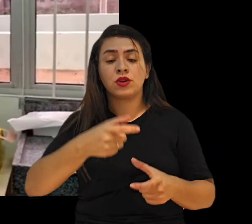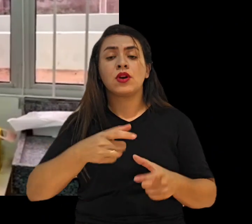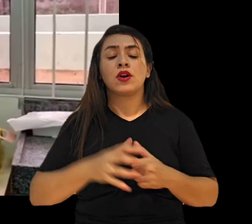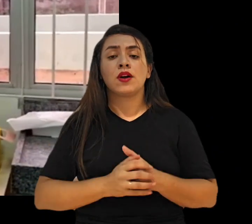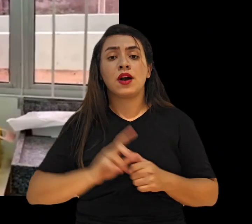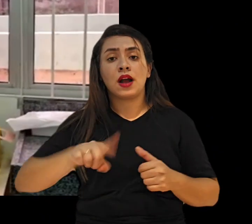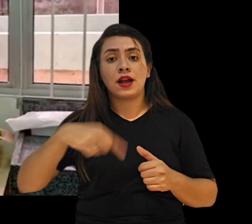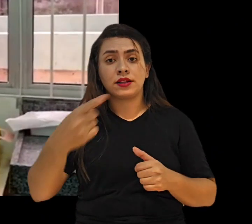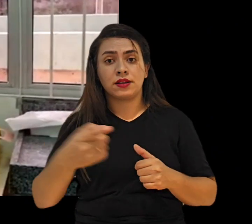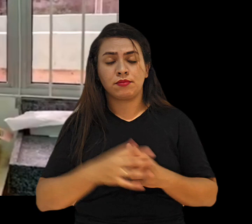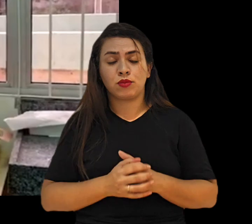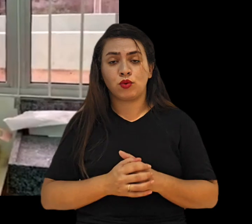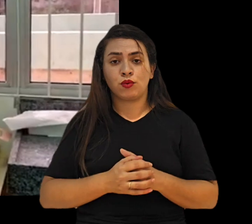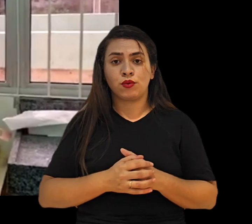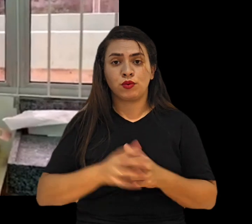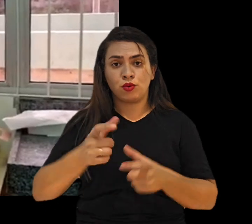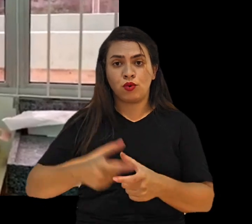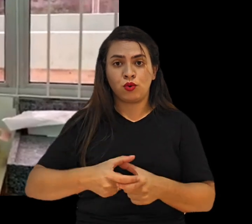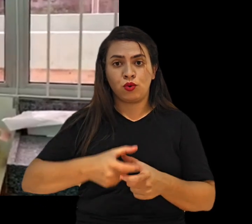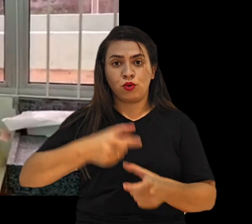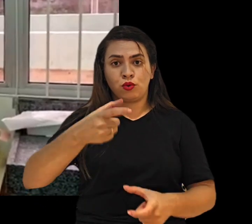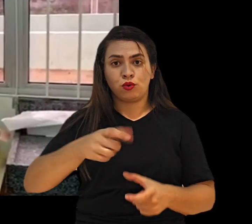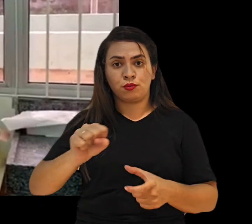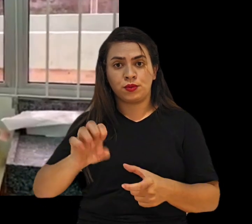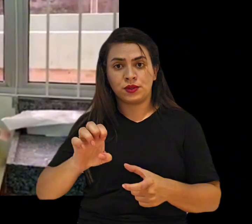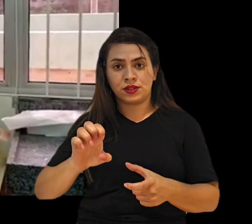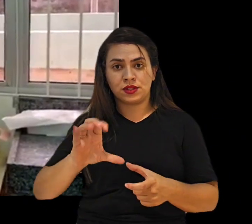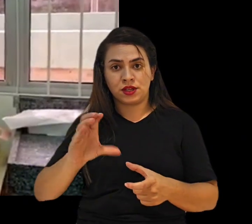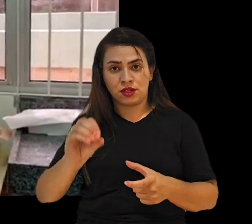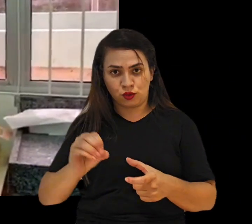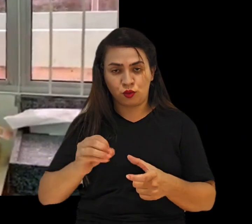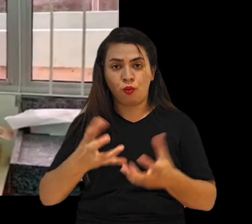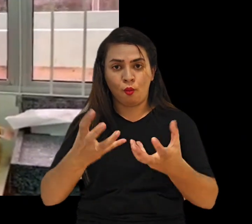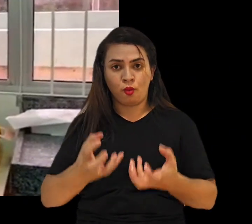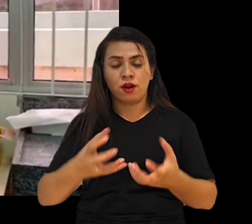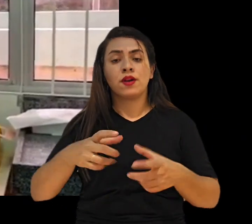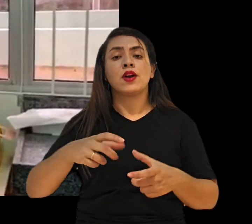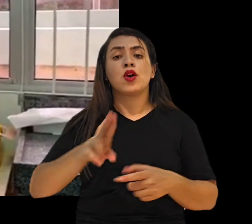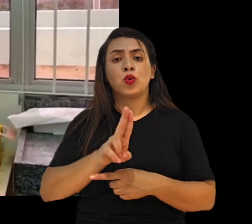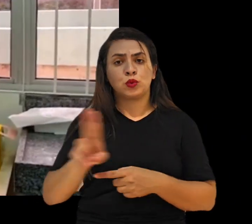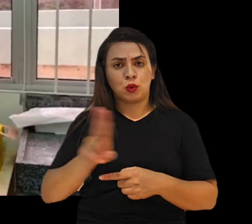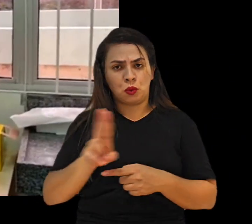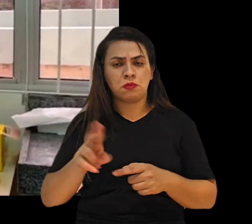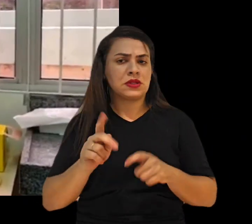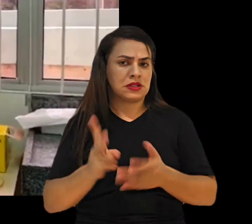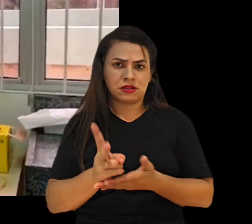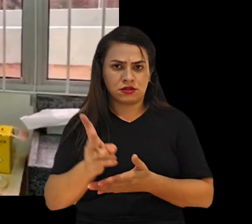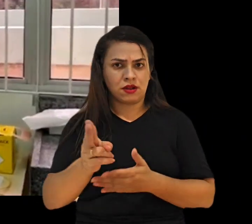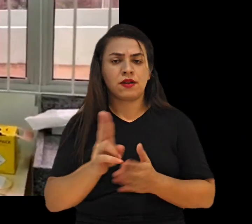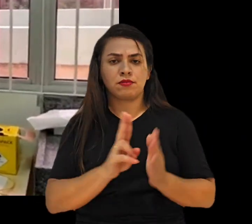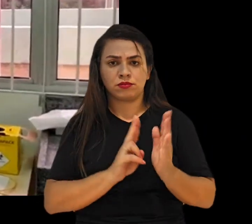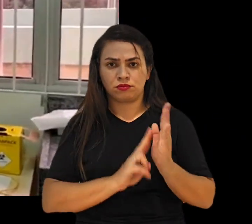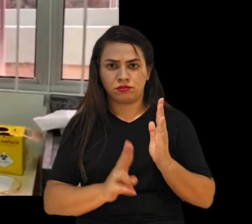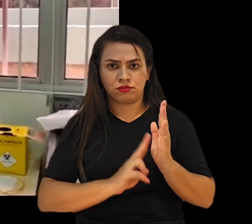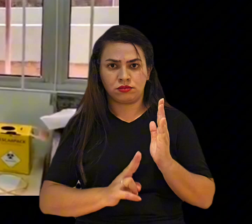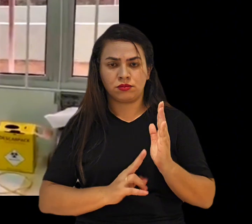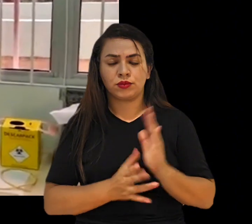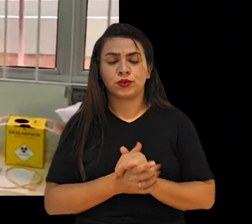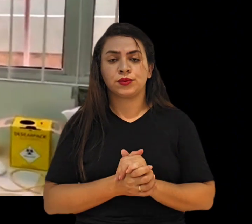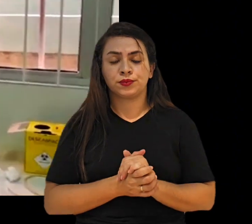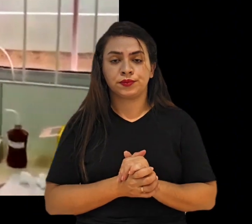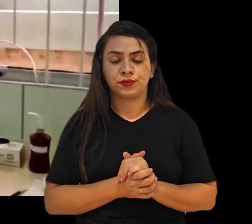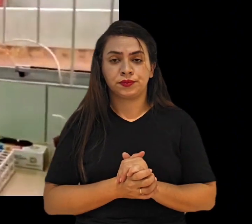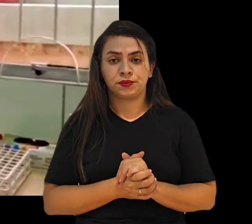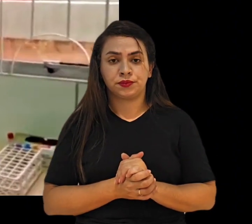Correto? Depois a gente coloca um tubo com o separador, tá? Que é um gelzinho que vem dentro